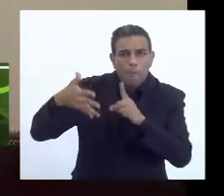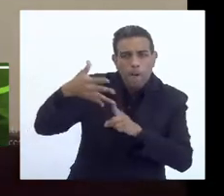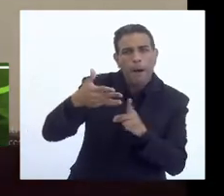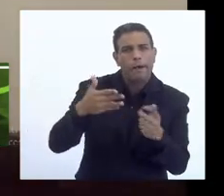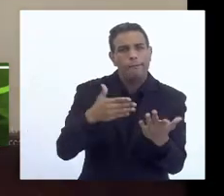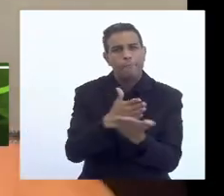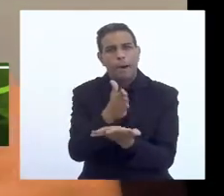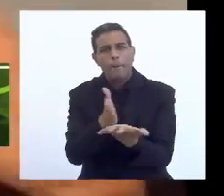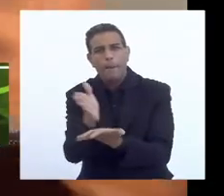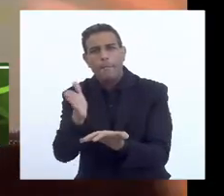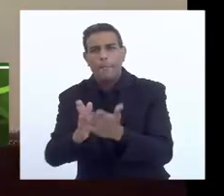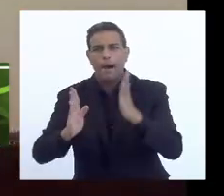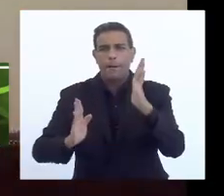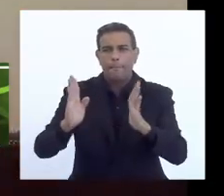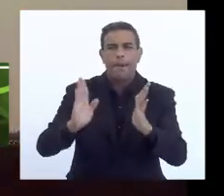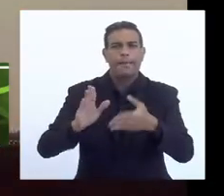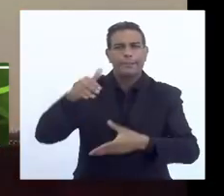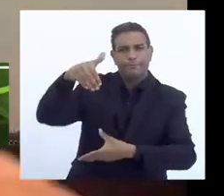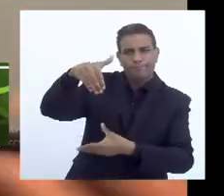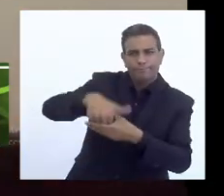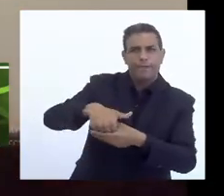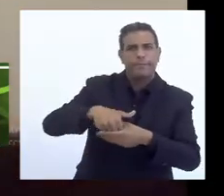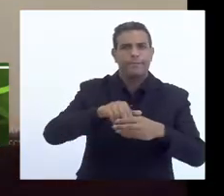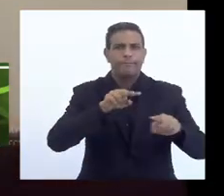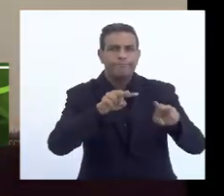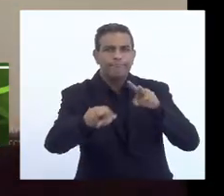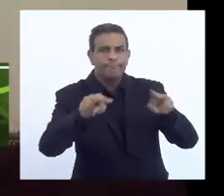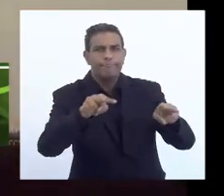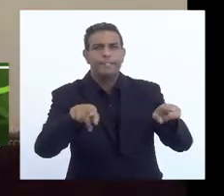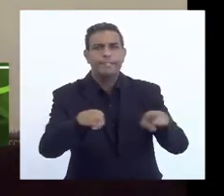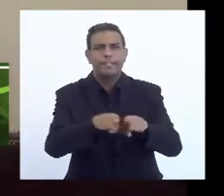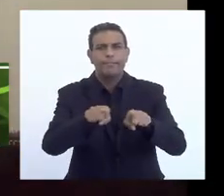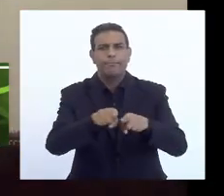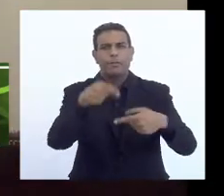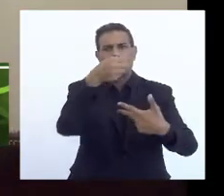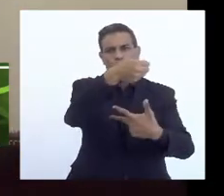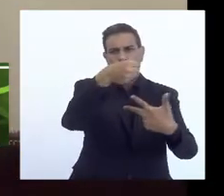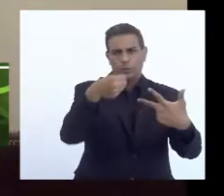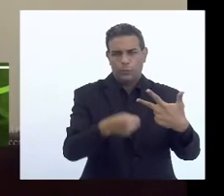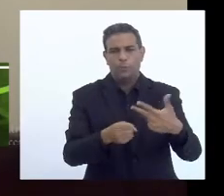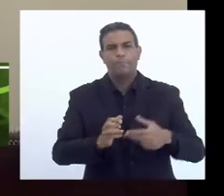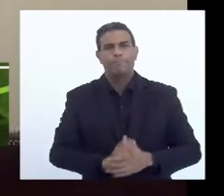campanhas eleitorais, nos parlamentos e também nos executivos.